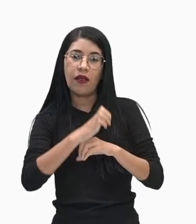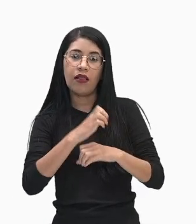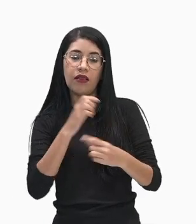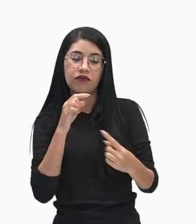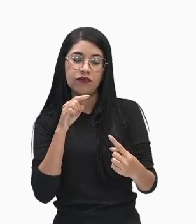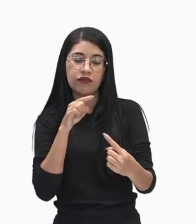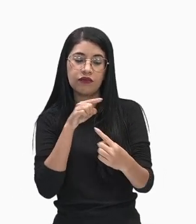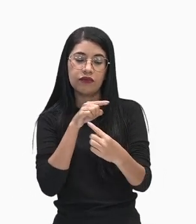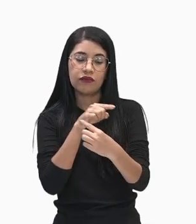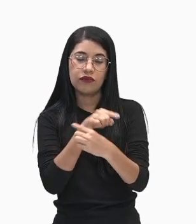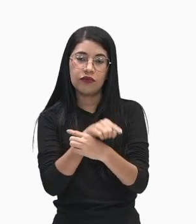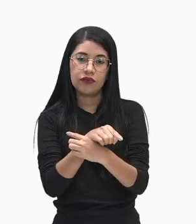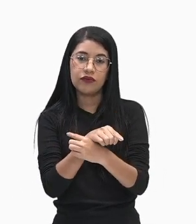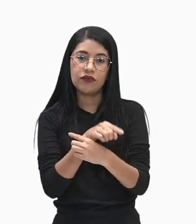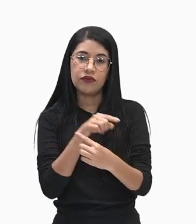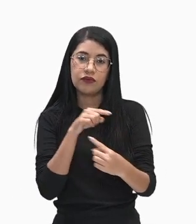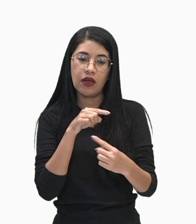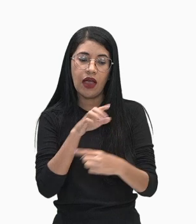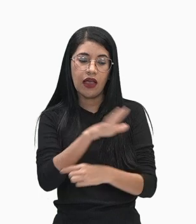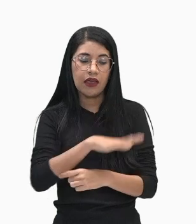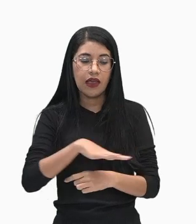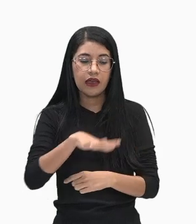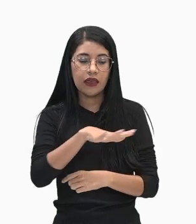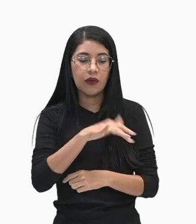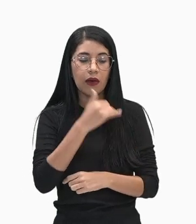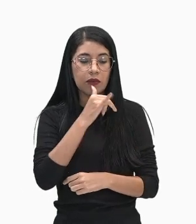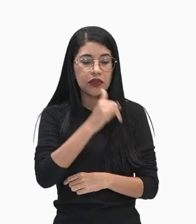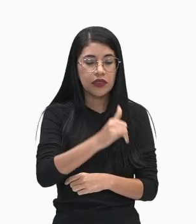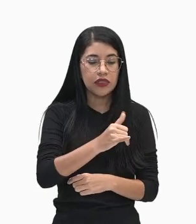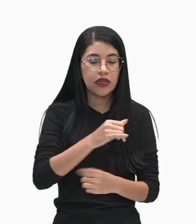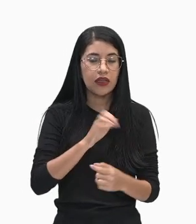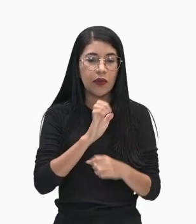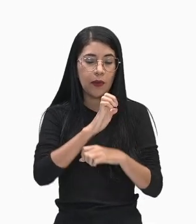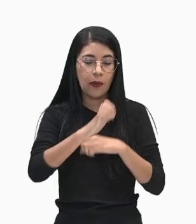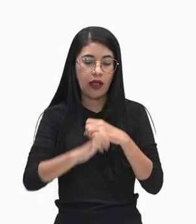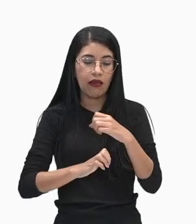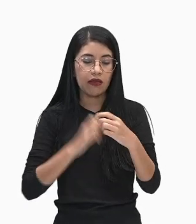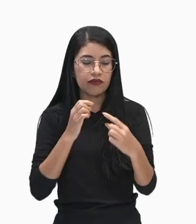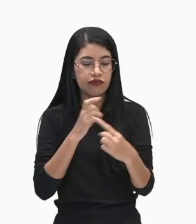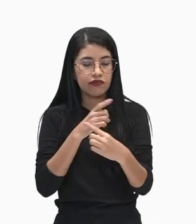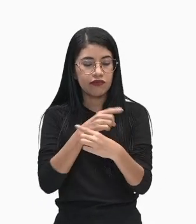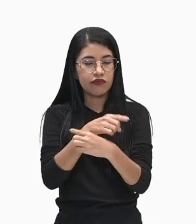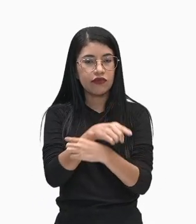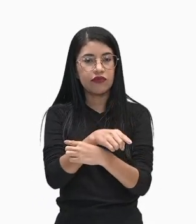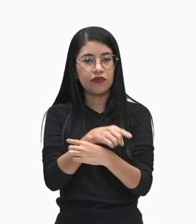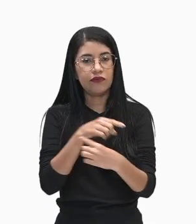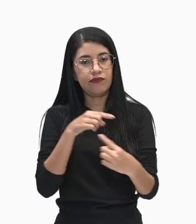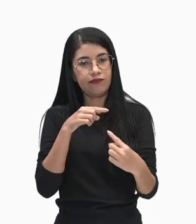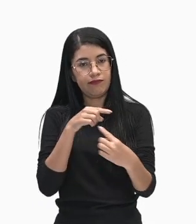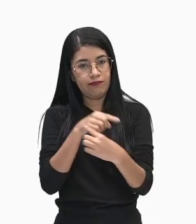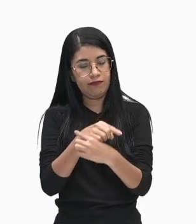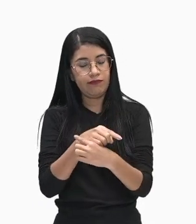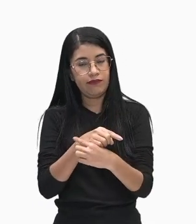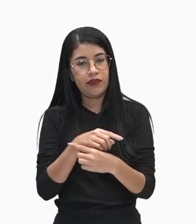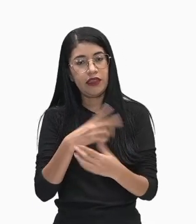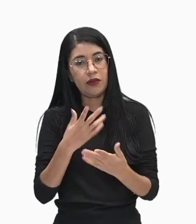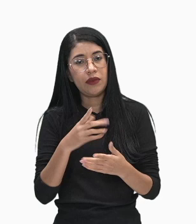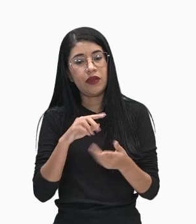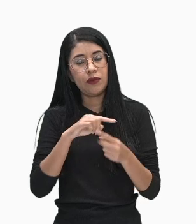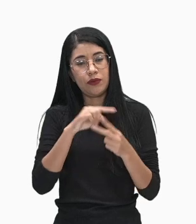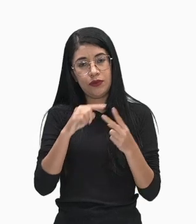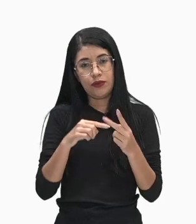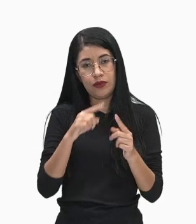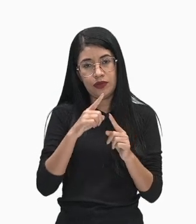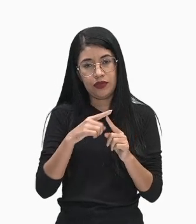contrário do campo, ou seja, no sentido oposto ao do campo elétrico. Então a gente tem o sentido convencional, que